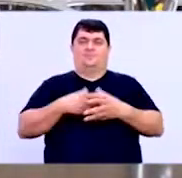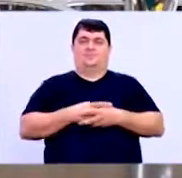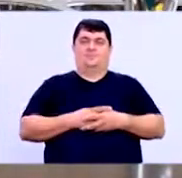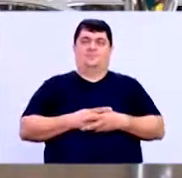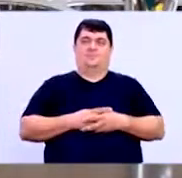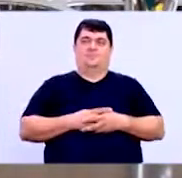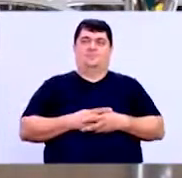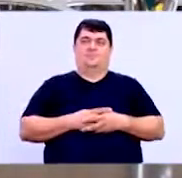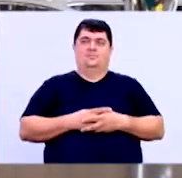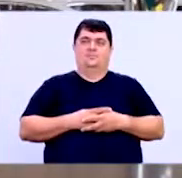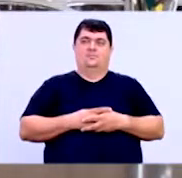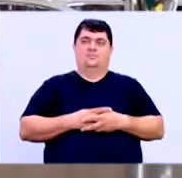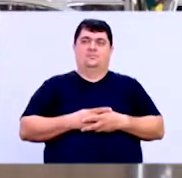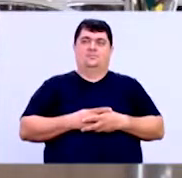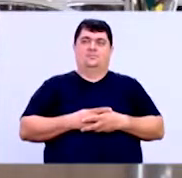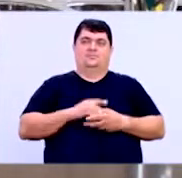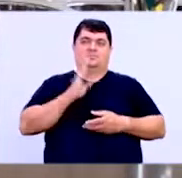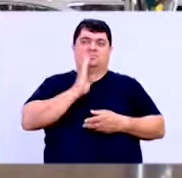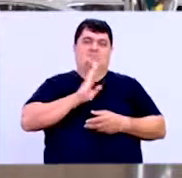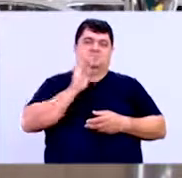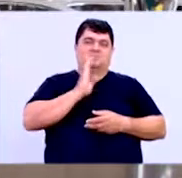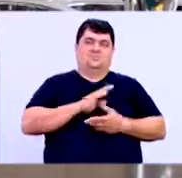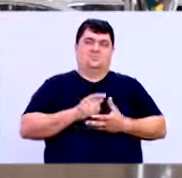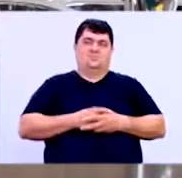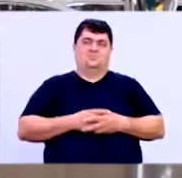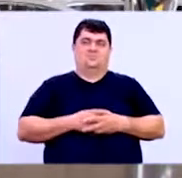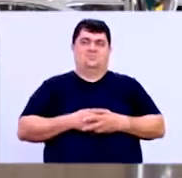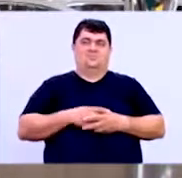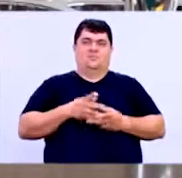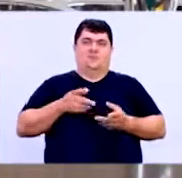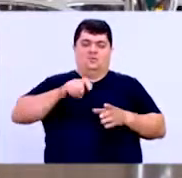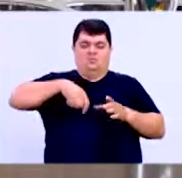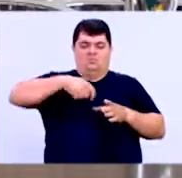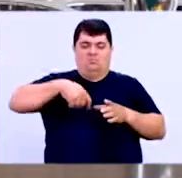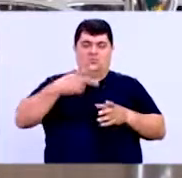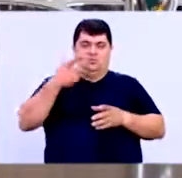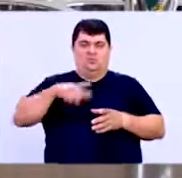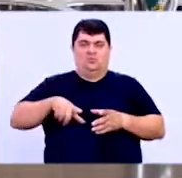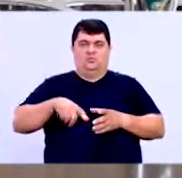vatapá muito gostoso, olha que beleza. E a gente vai misturar também.